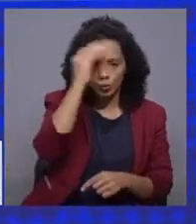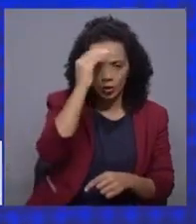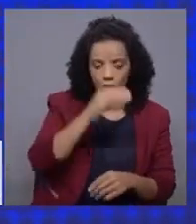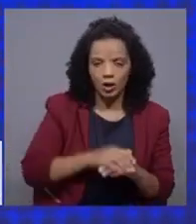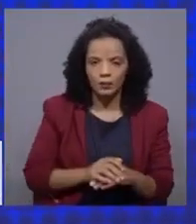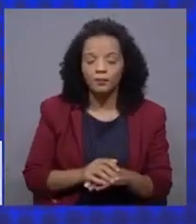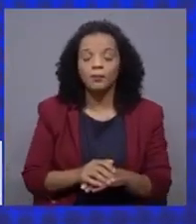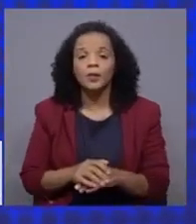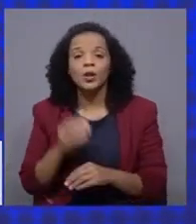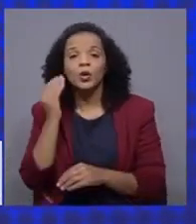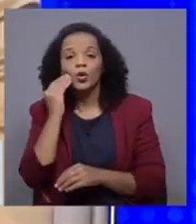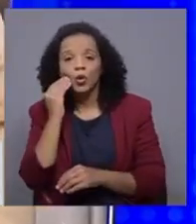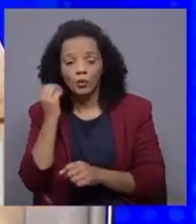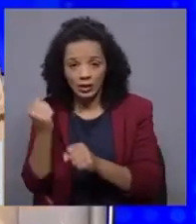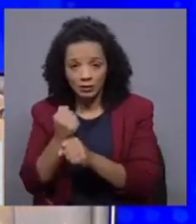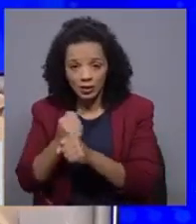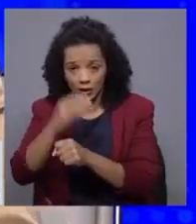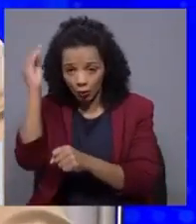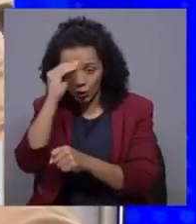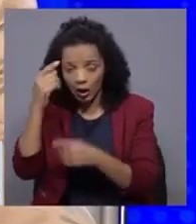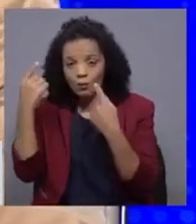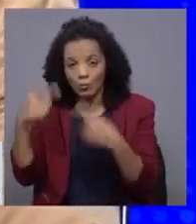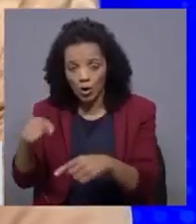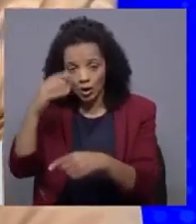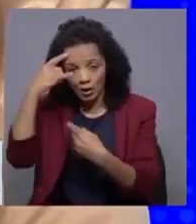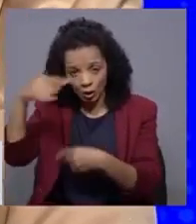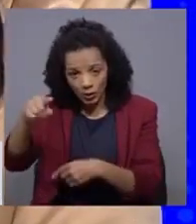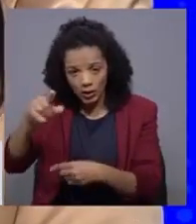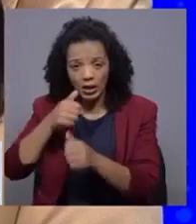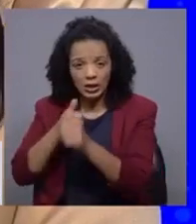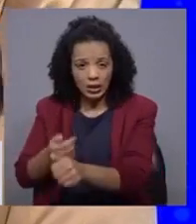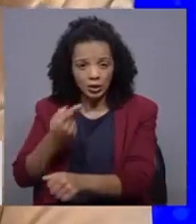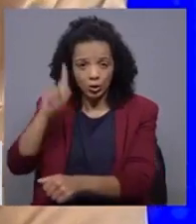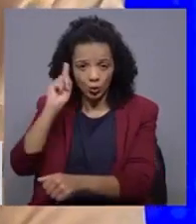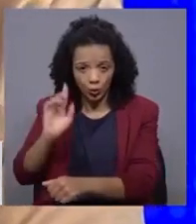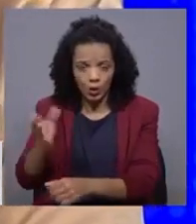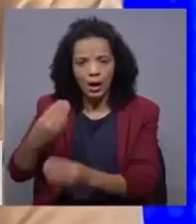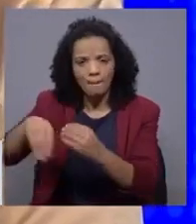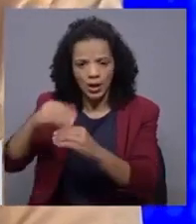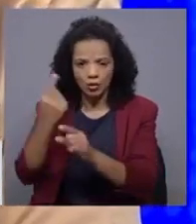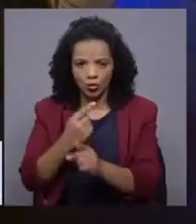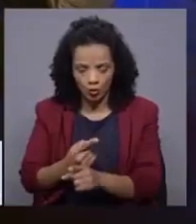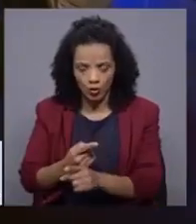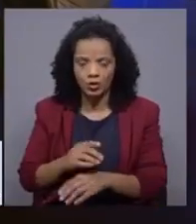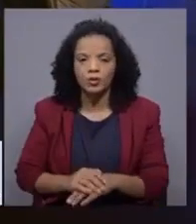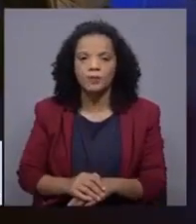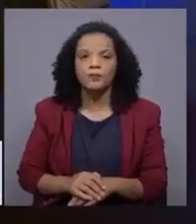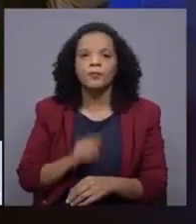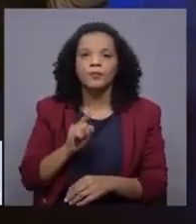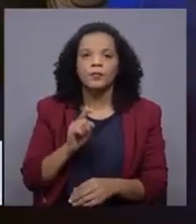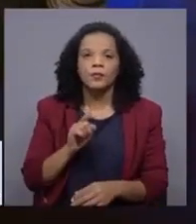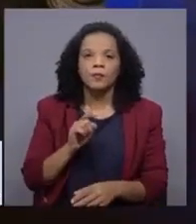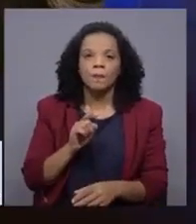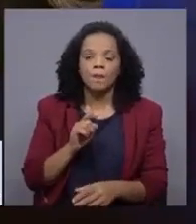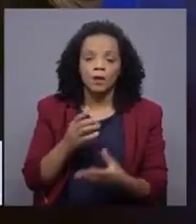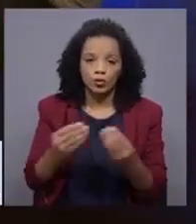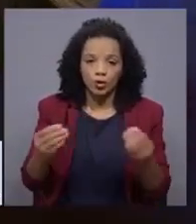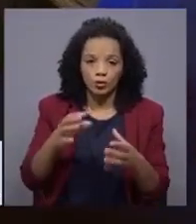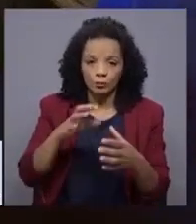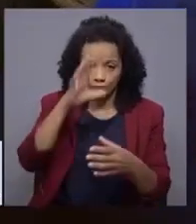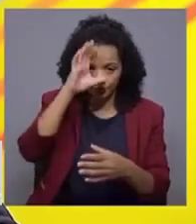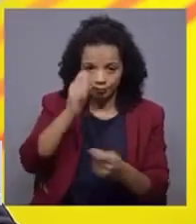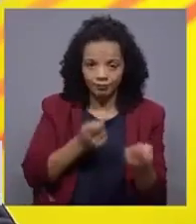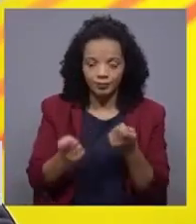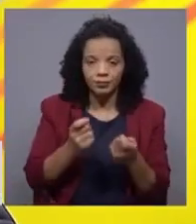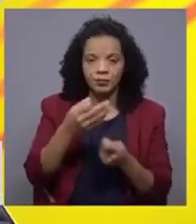se esgotam na caça e menos ainda na tauromaquia. Assim sendo, faria parte de uma solução governativa com o PSD em